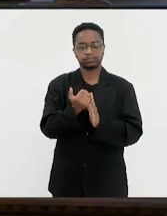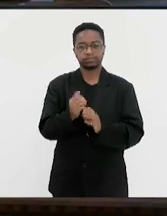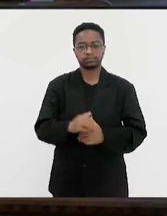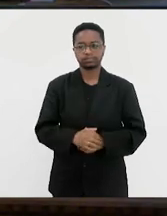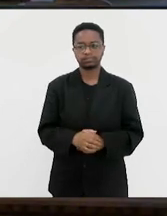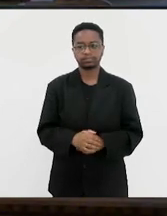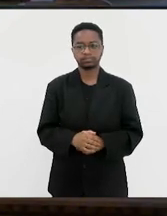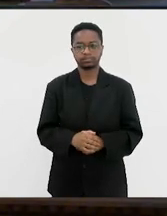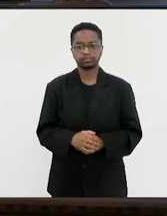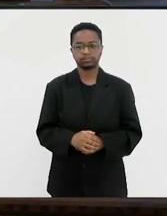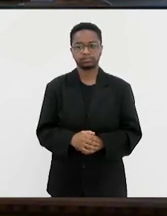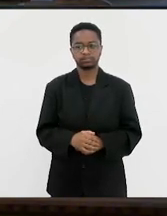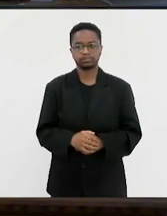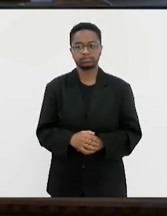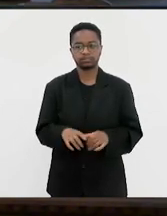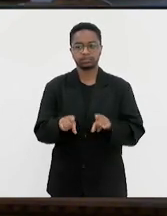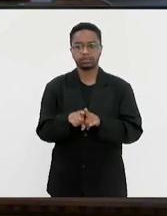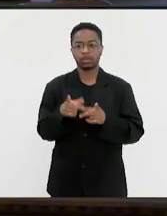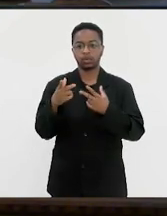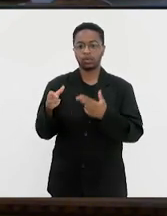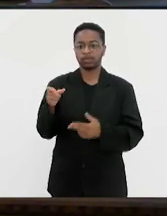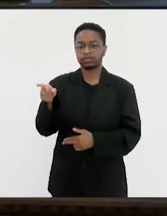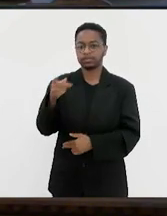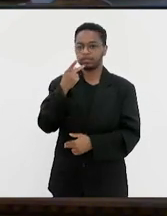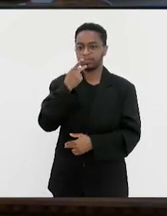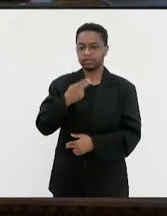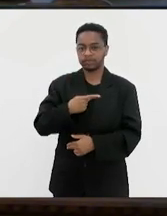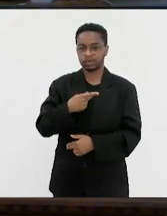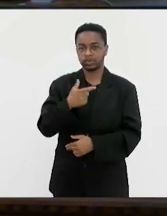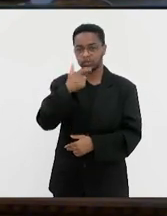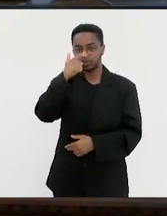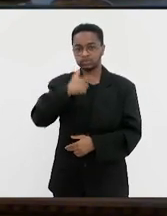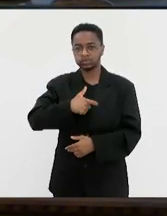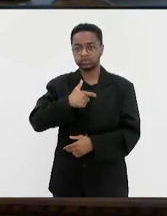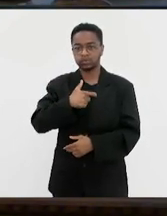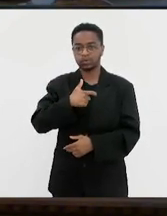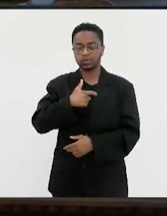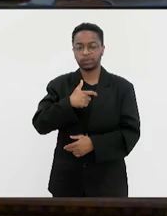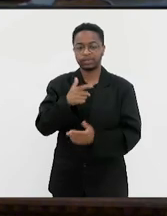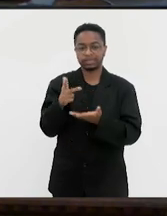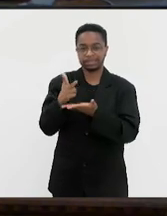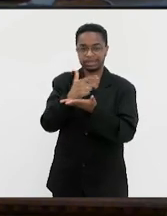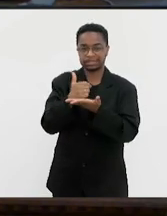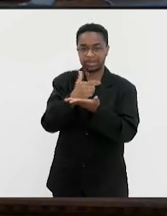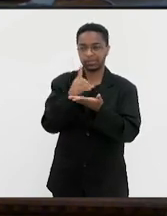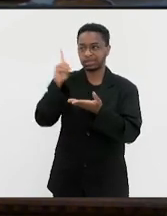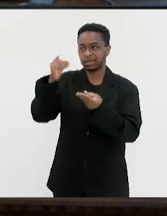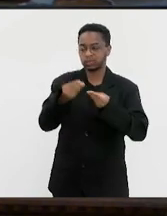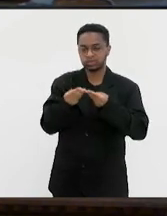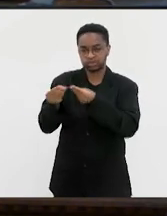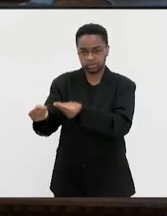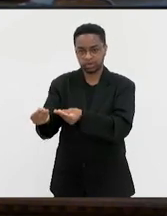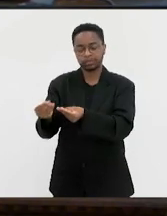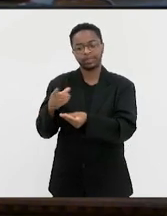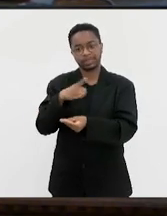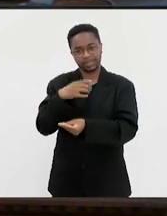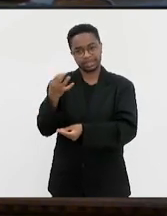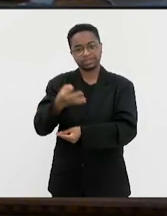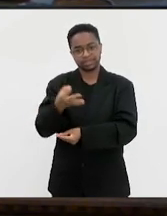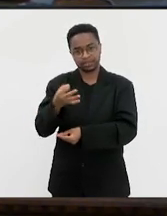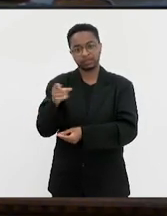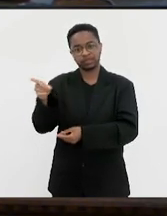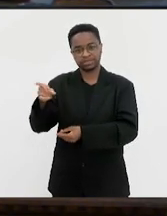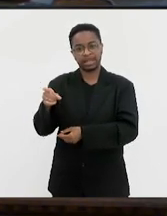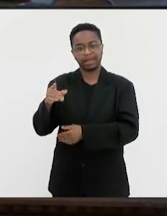E quando você me diz que eu sou o seu desenho de Deus, o Senhor, com certeza, é a sua